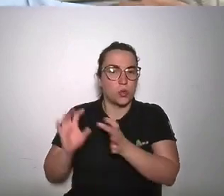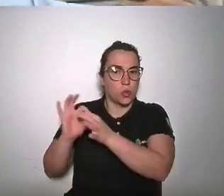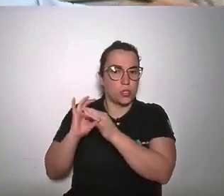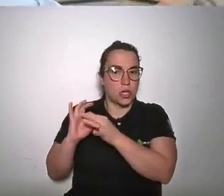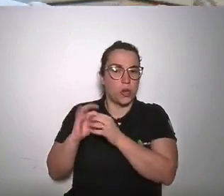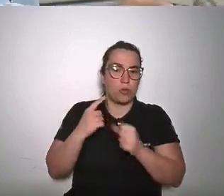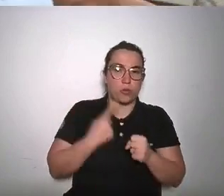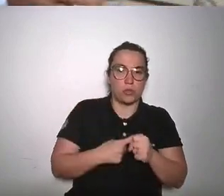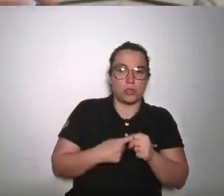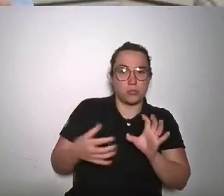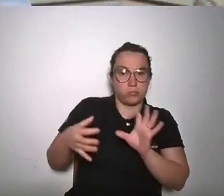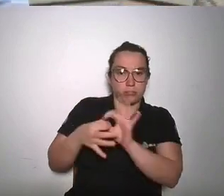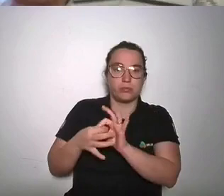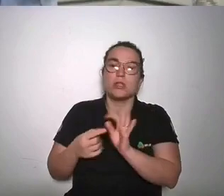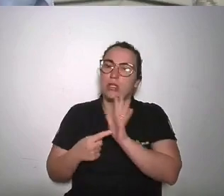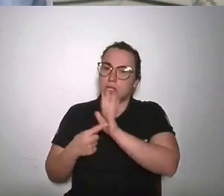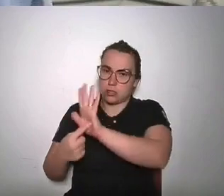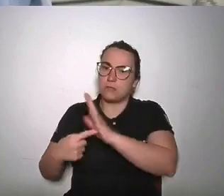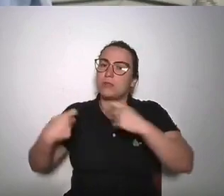município.